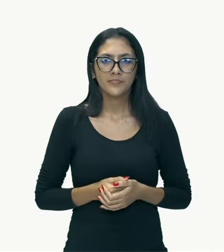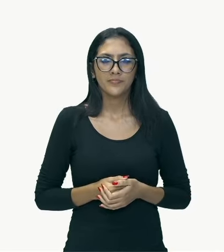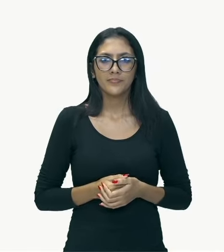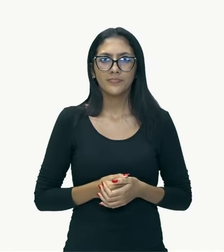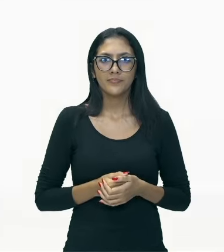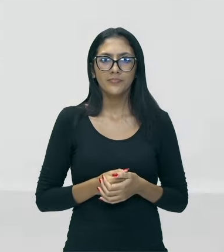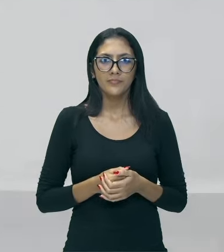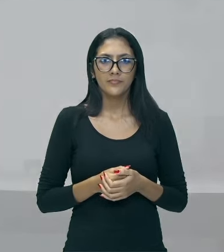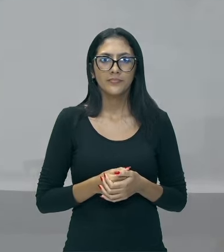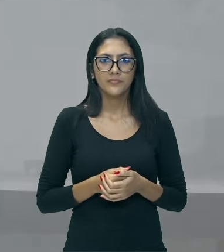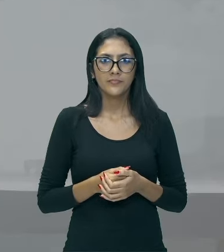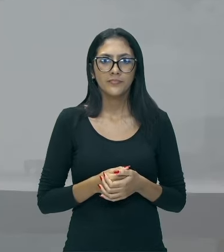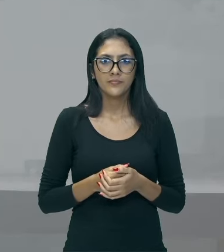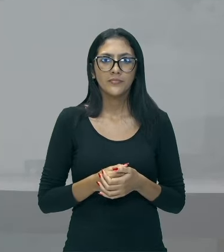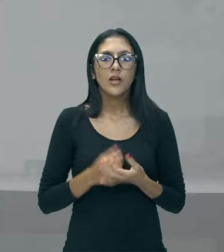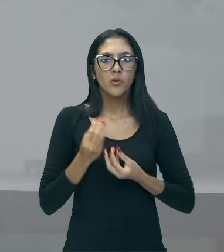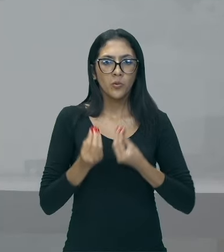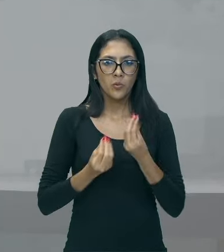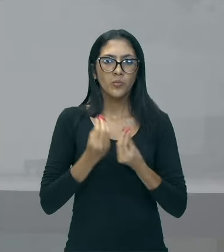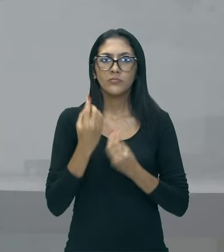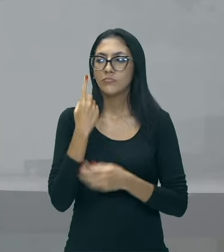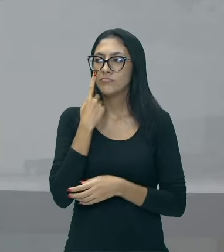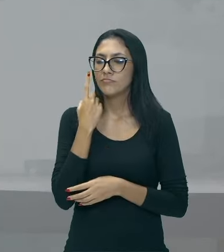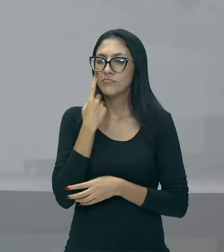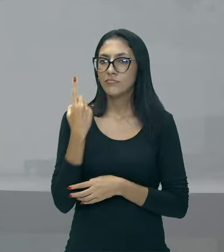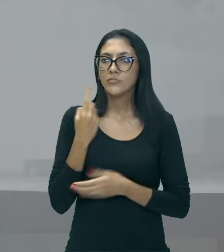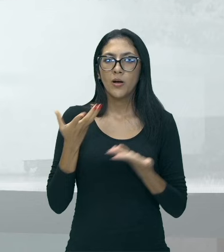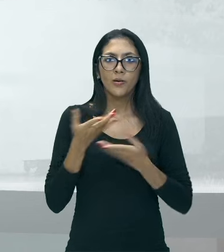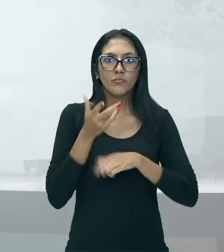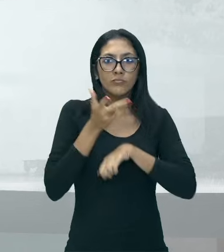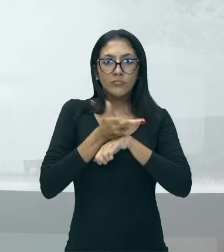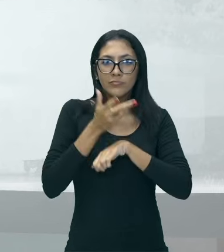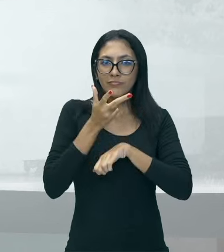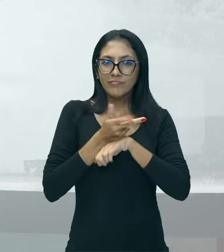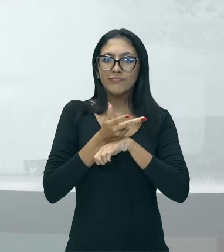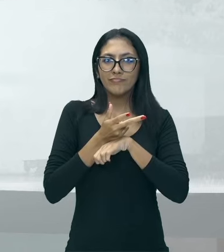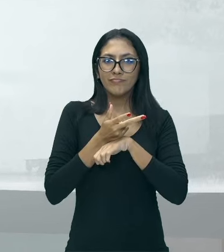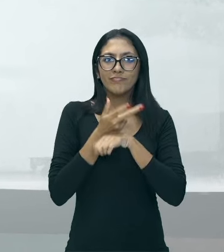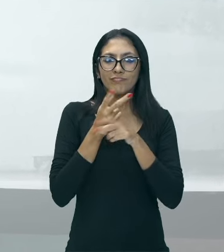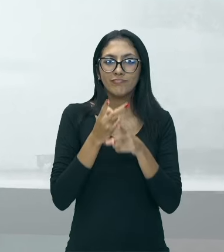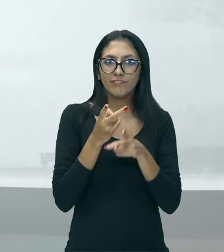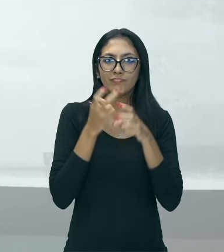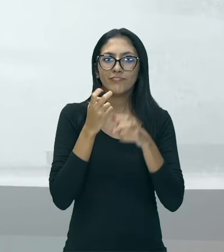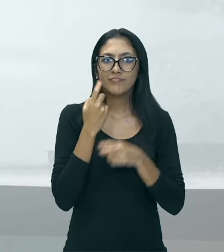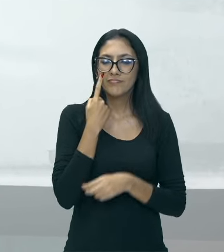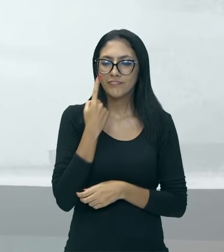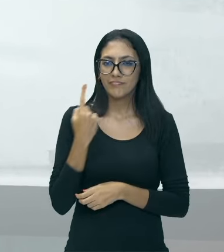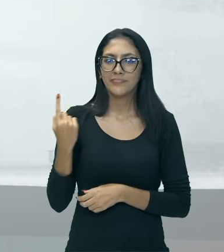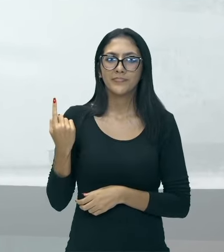esse efeito, nós vamos assistir a uma animação. Observem aí, ó.